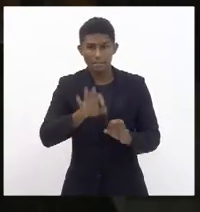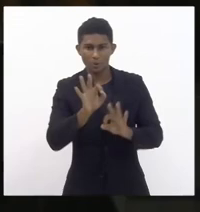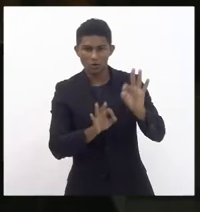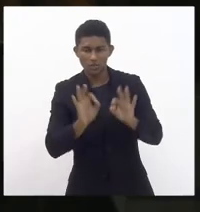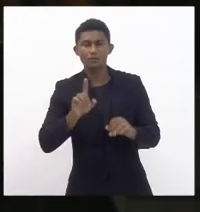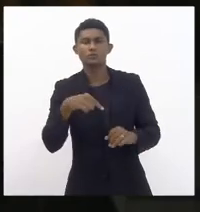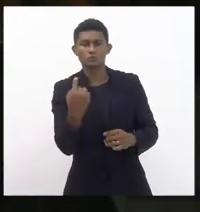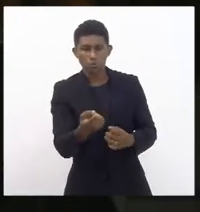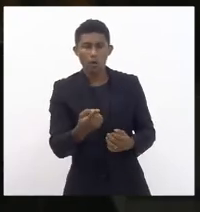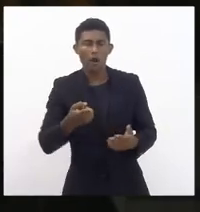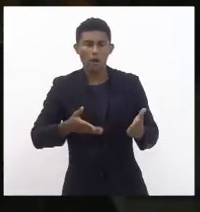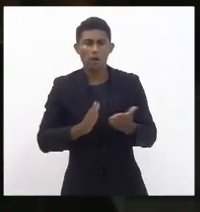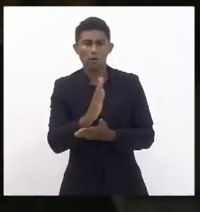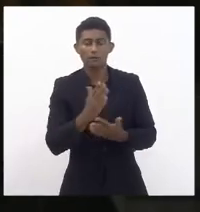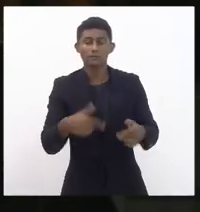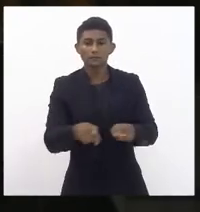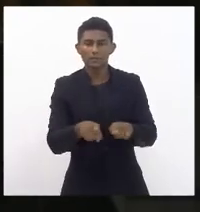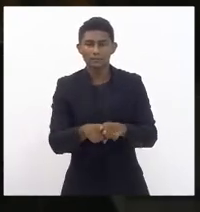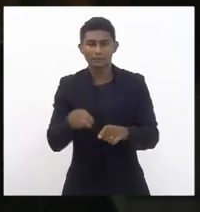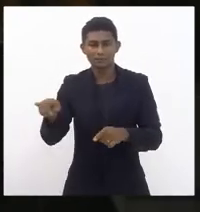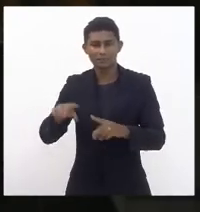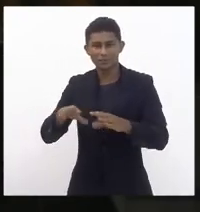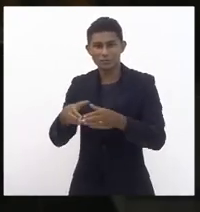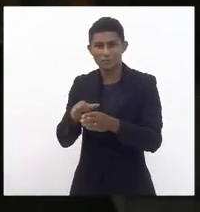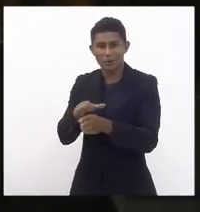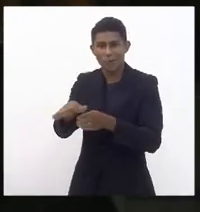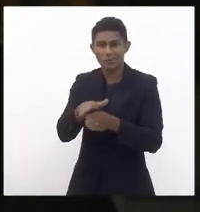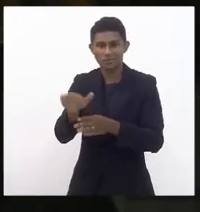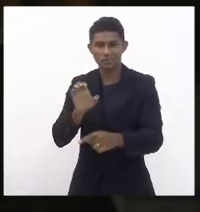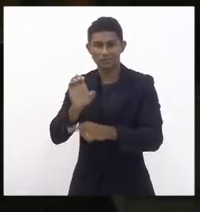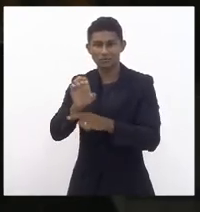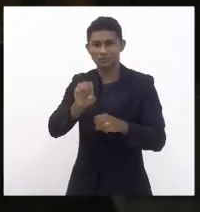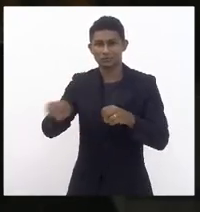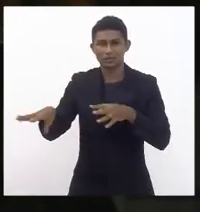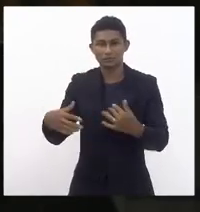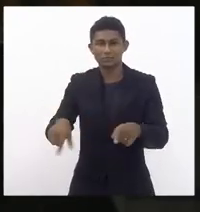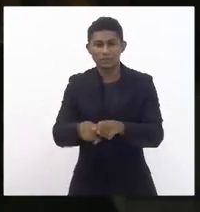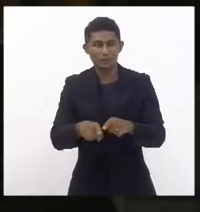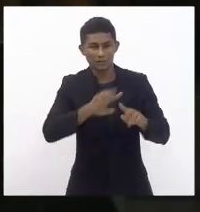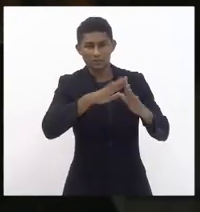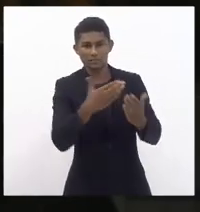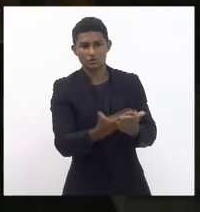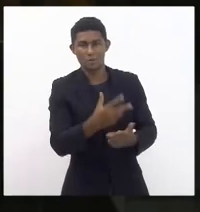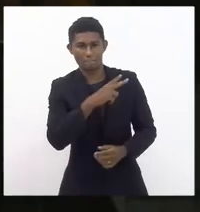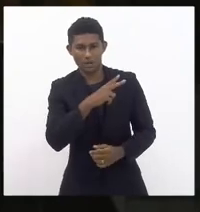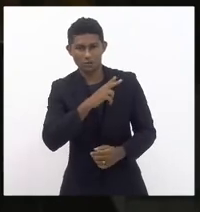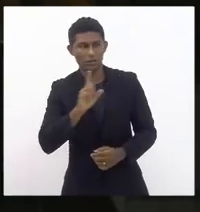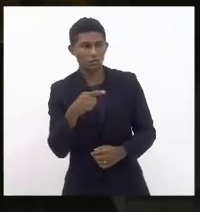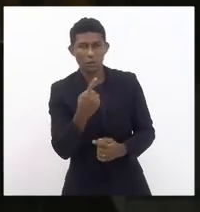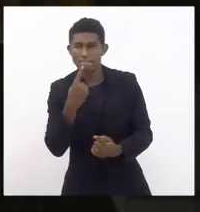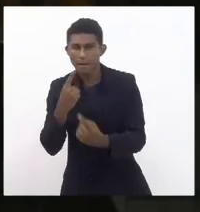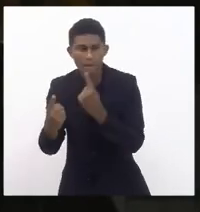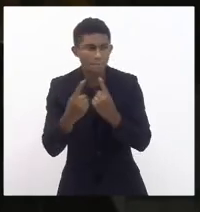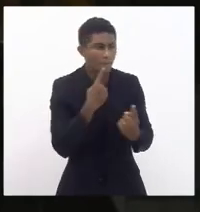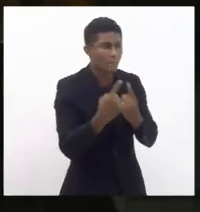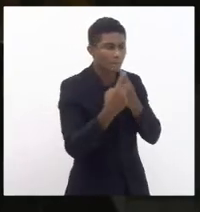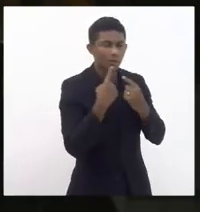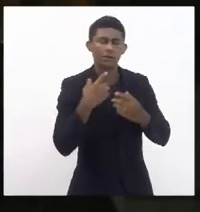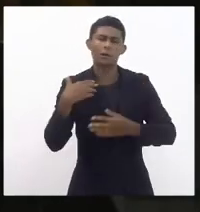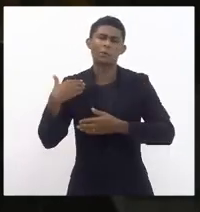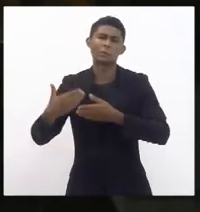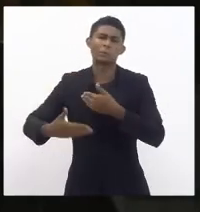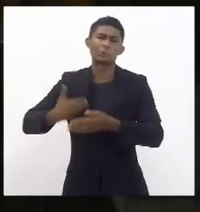com Conselho Estadual de Educação dialogou também com as instituições privadas na hora do